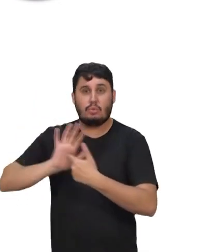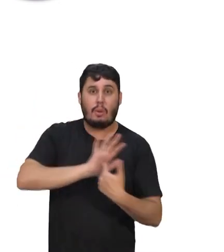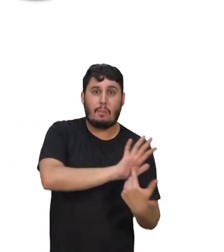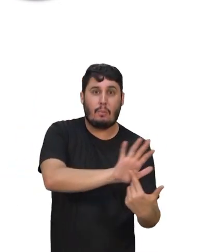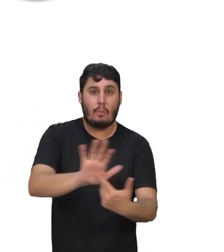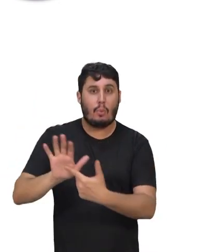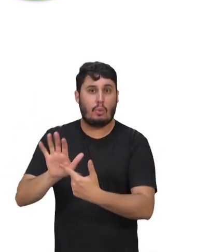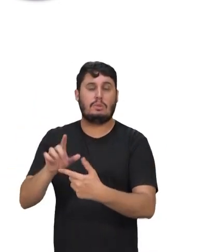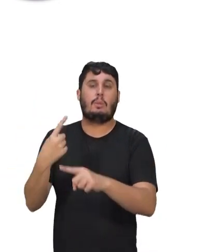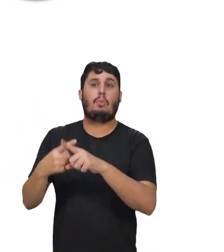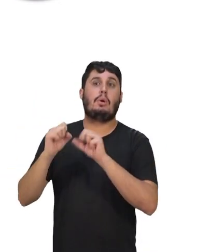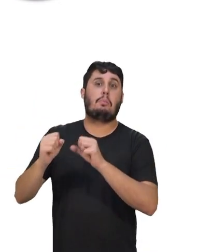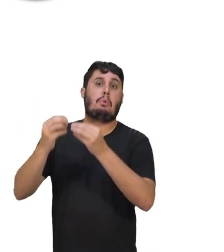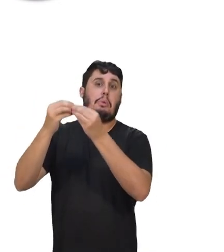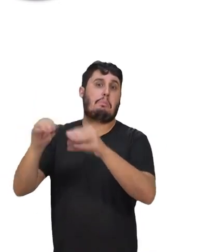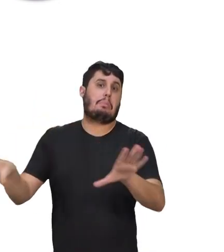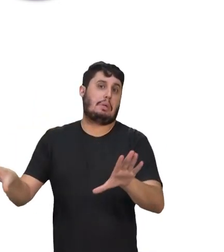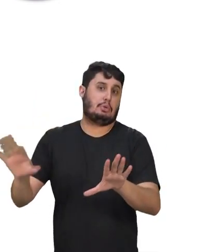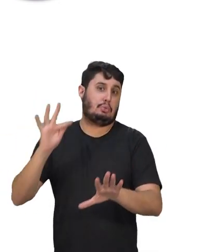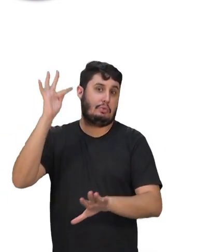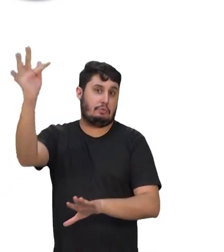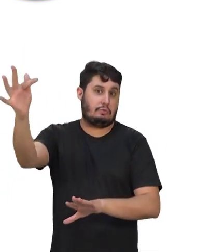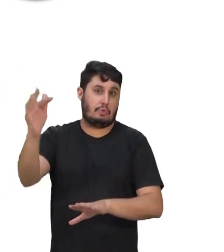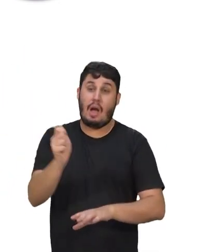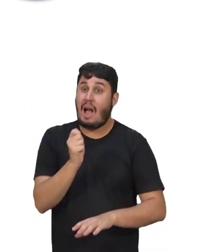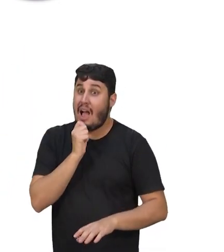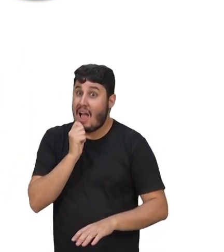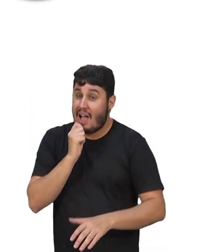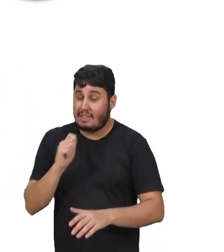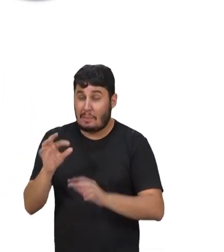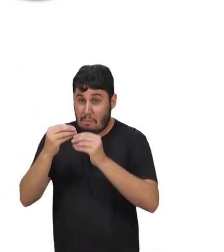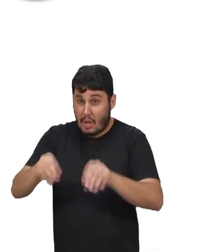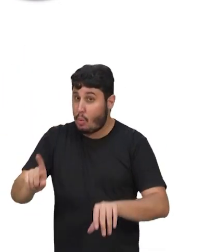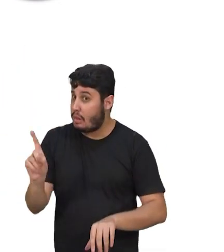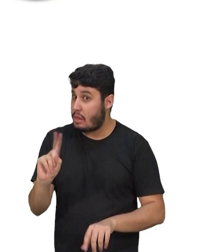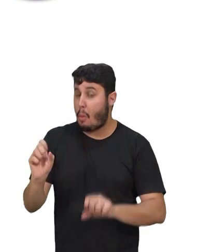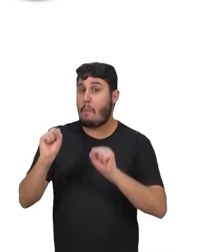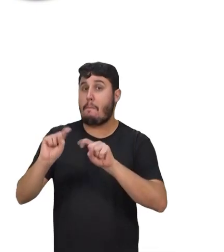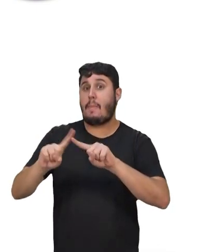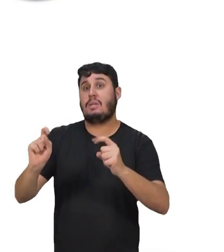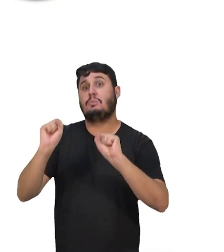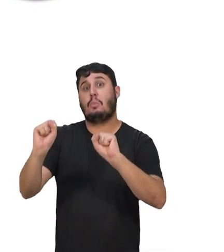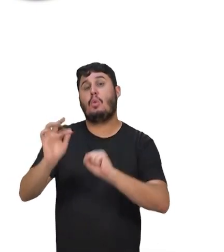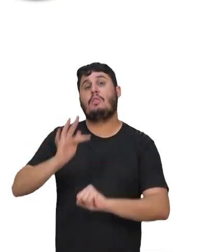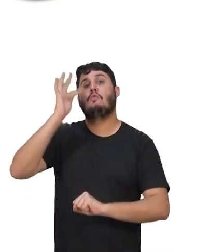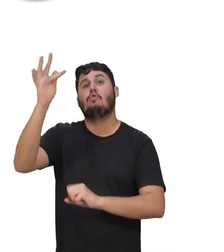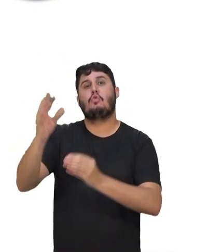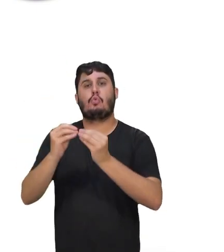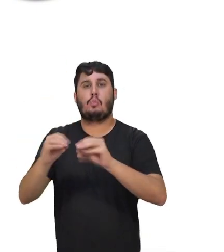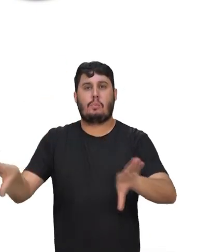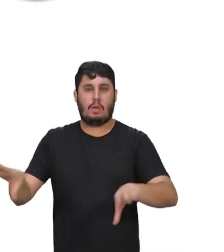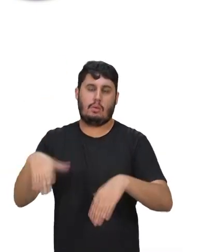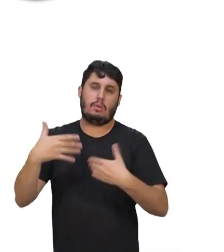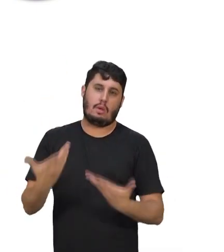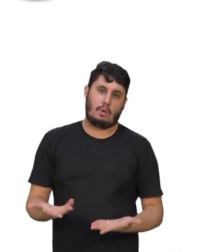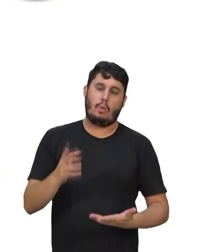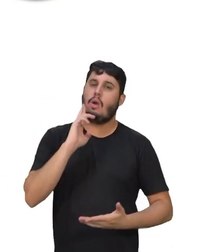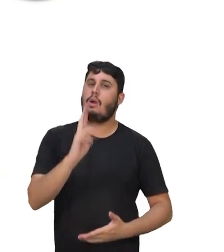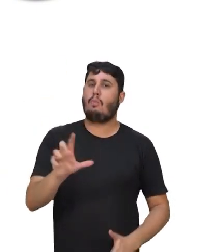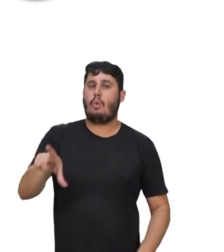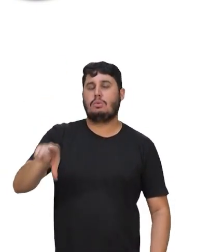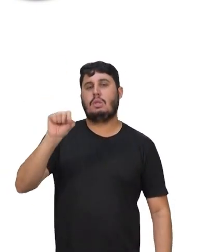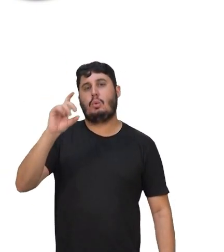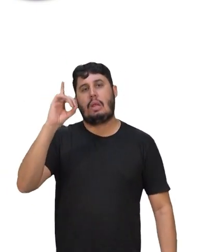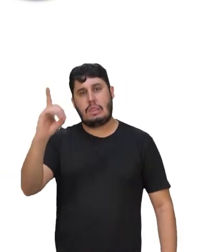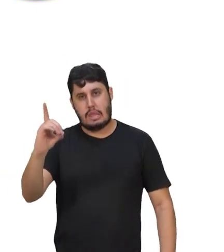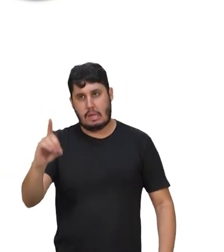terminar causando prejuízo. Não está sendo causado, mas pode vir a causar um prejuízo às ruínas dessa cidade. Então a resposta é a letra D. Letra E dizia